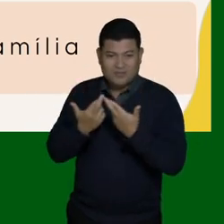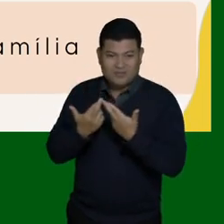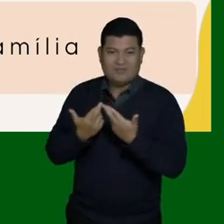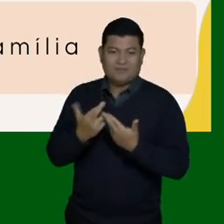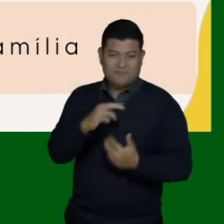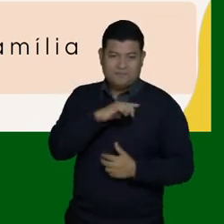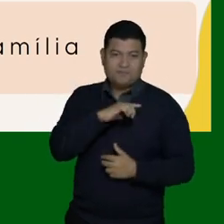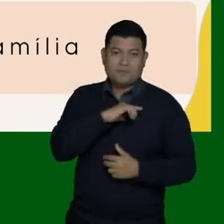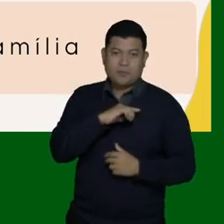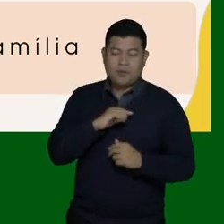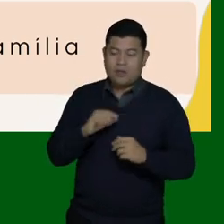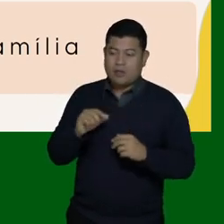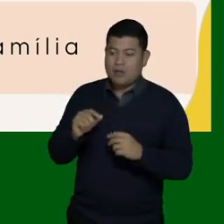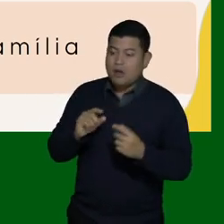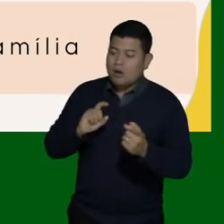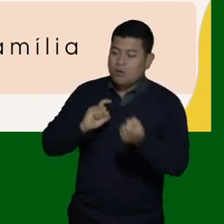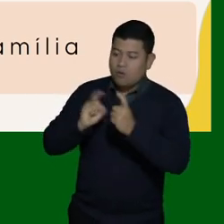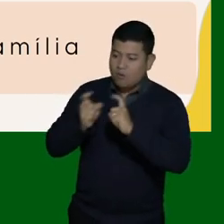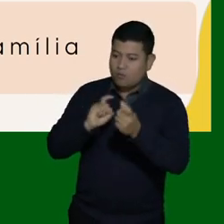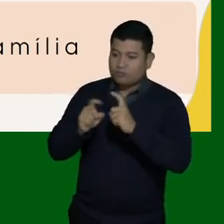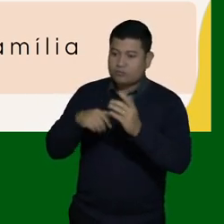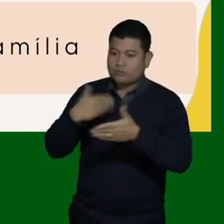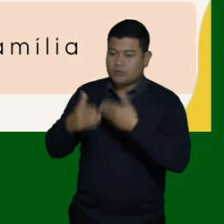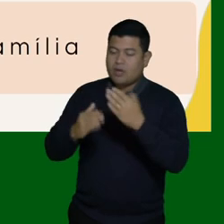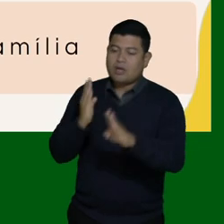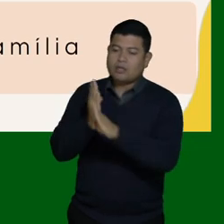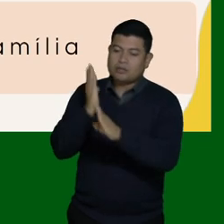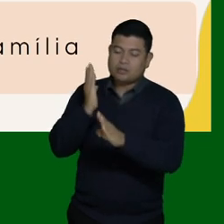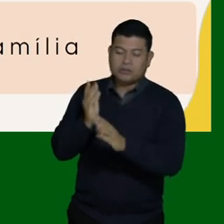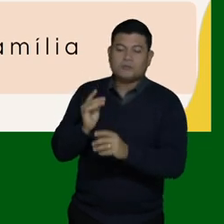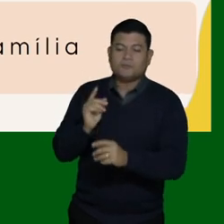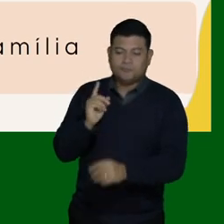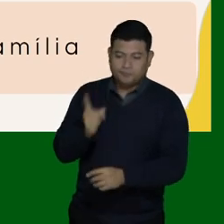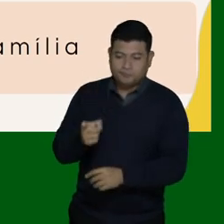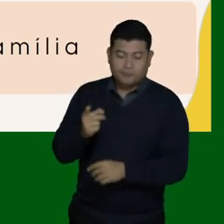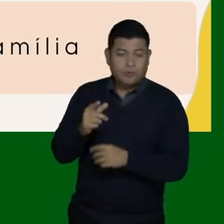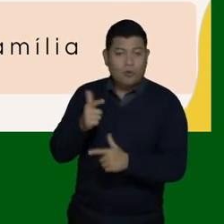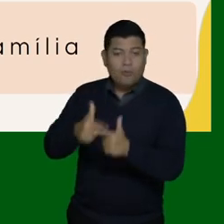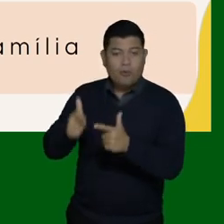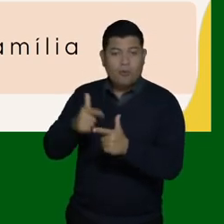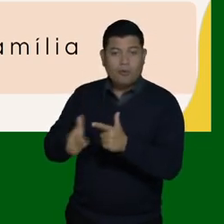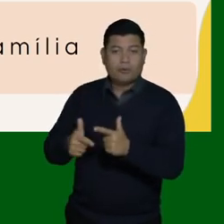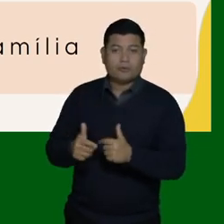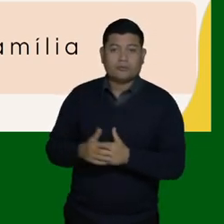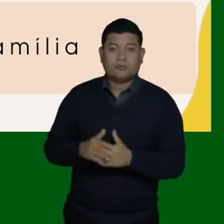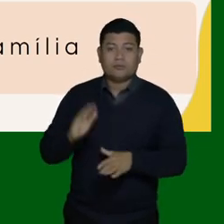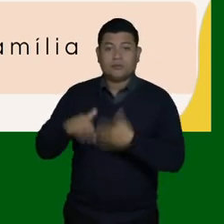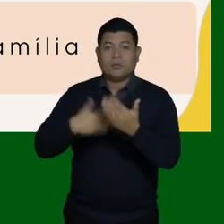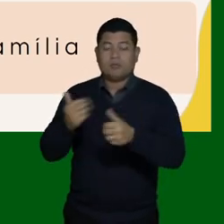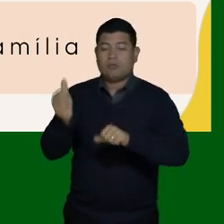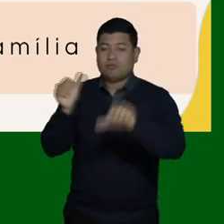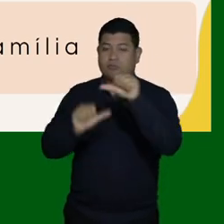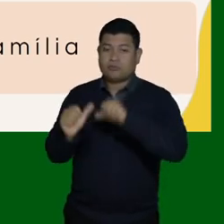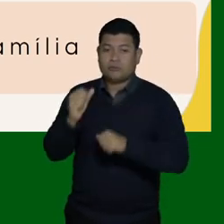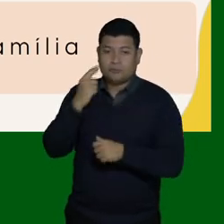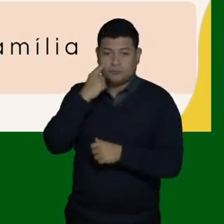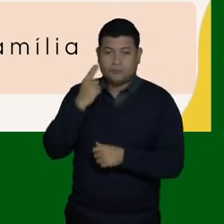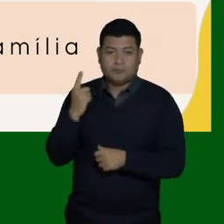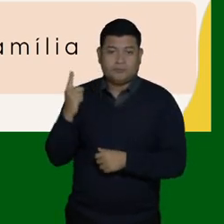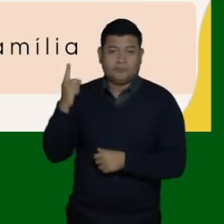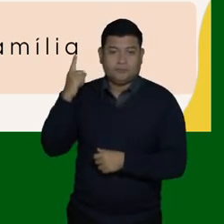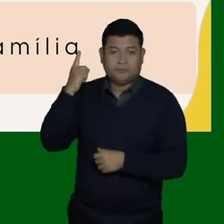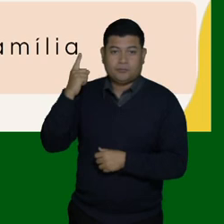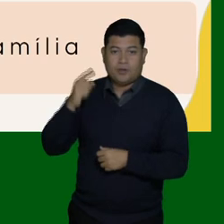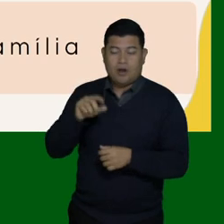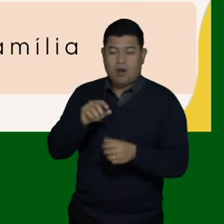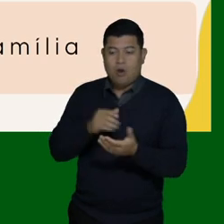a uma hipótese diagnóstica atual e daí nós par timos paraa elaboração do relatório aonde